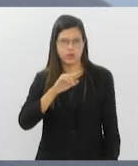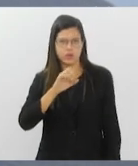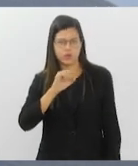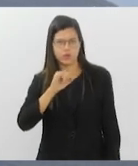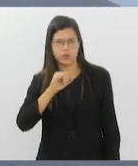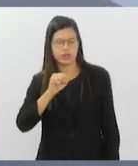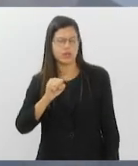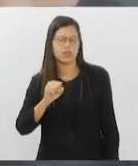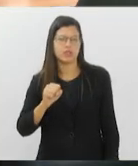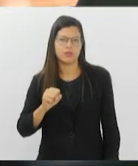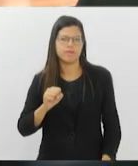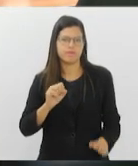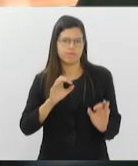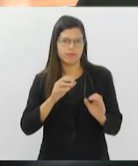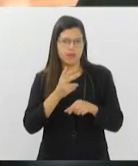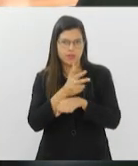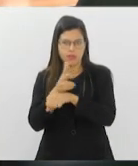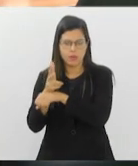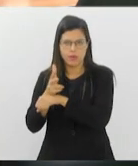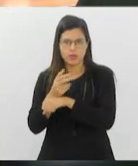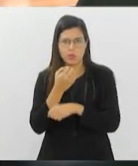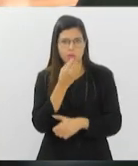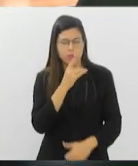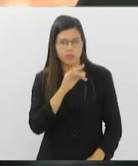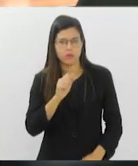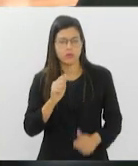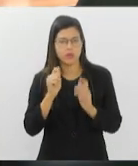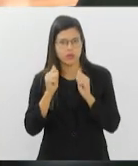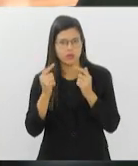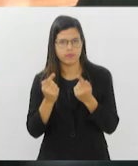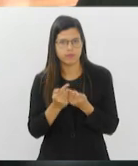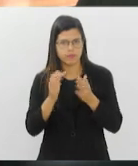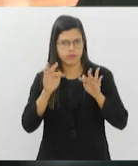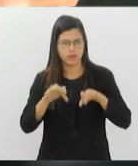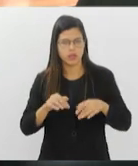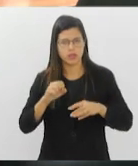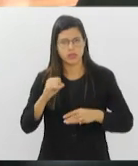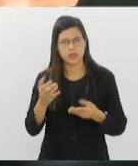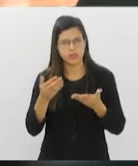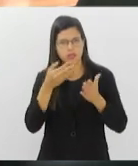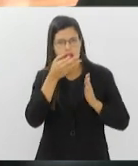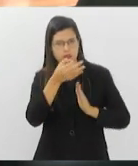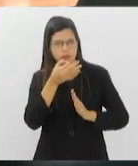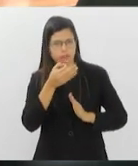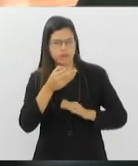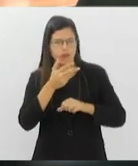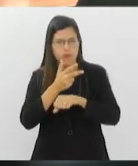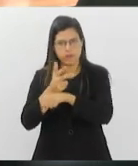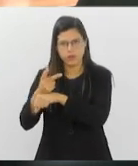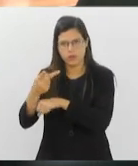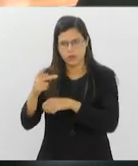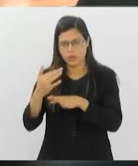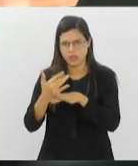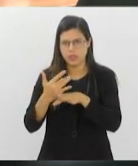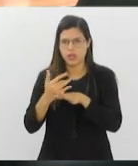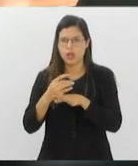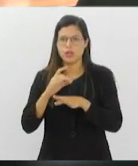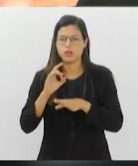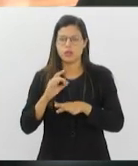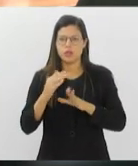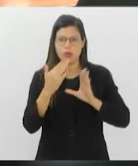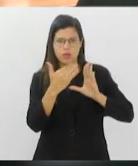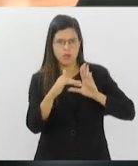de hoje ao vivo. O Bom Dia Alerj termina aqui. Se você quiser enviar sugestões ou vídeos aí da sua cidade, é só acessar nosso e-mail